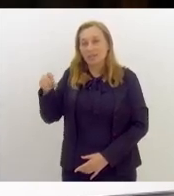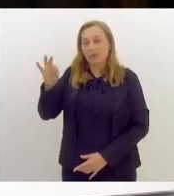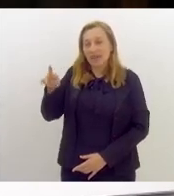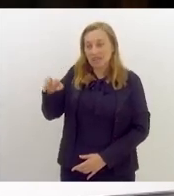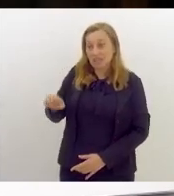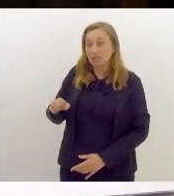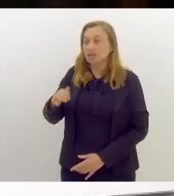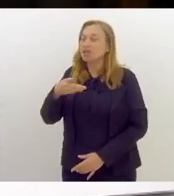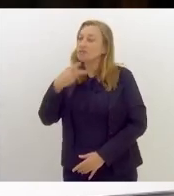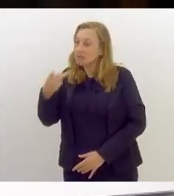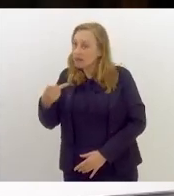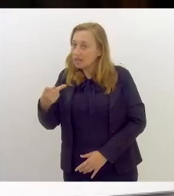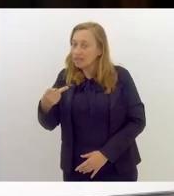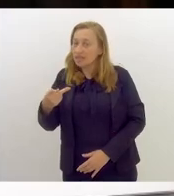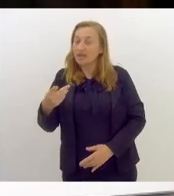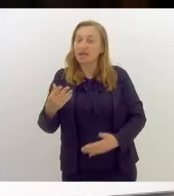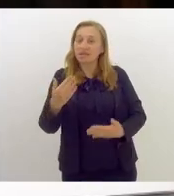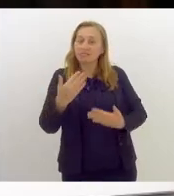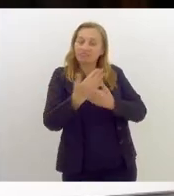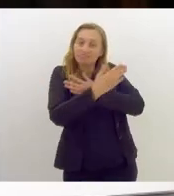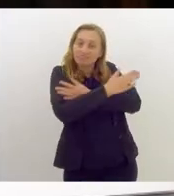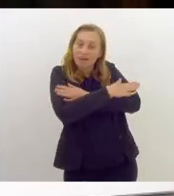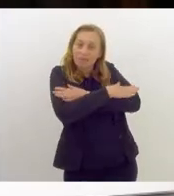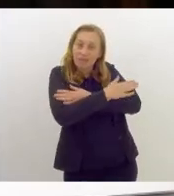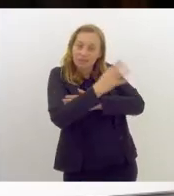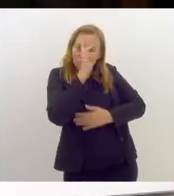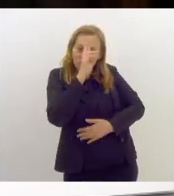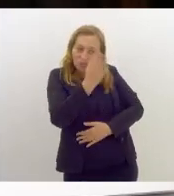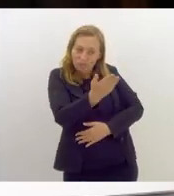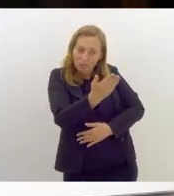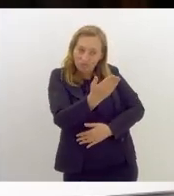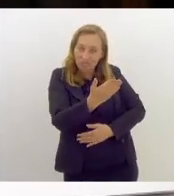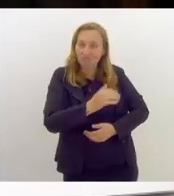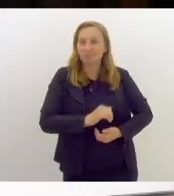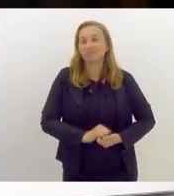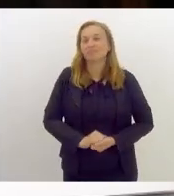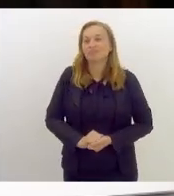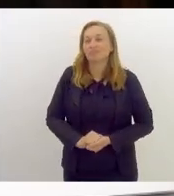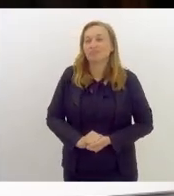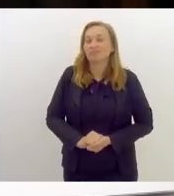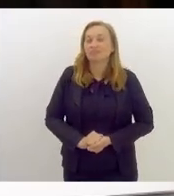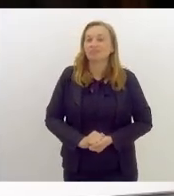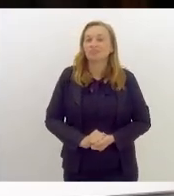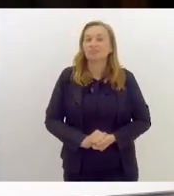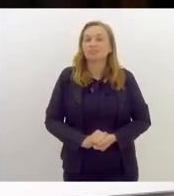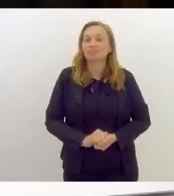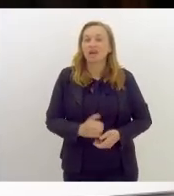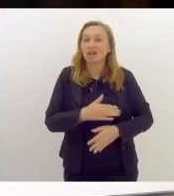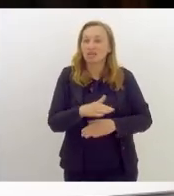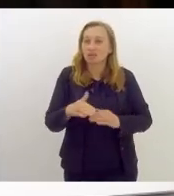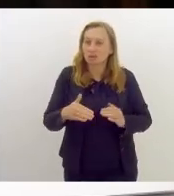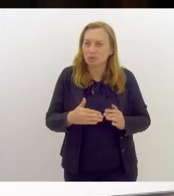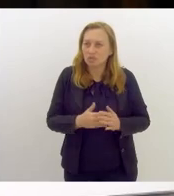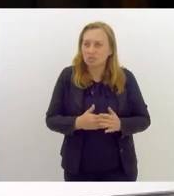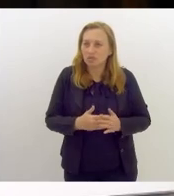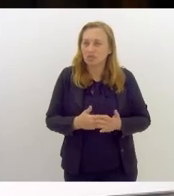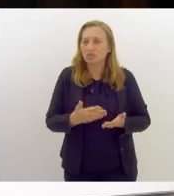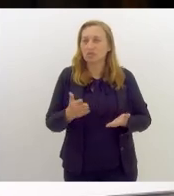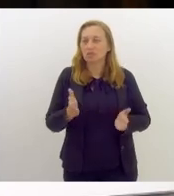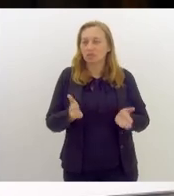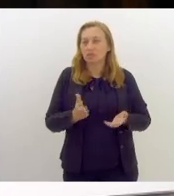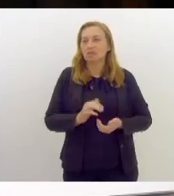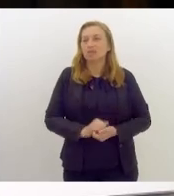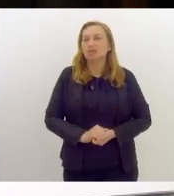e ele mandou um paternal um abraço para o irmão senhoras e senhores eu deixo aqui